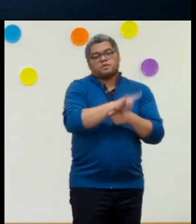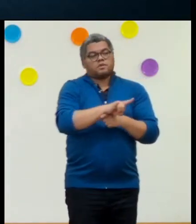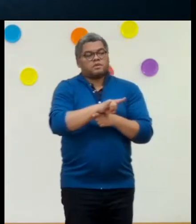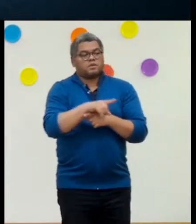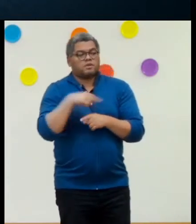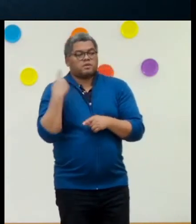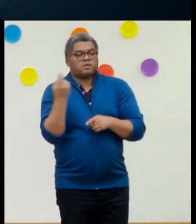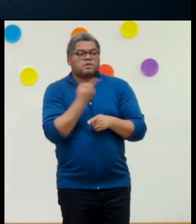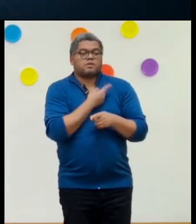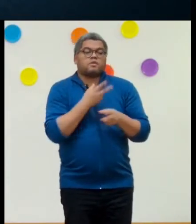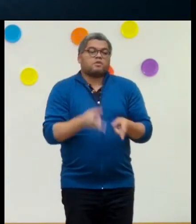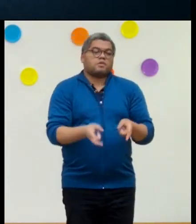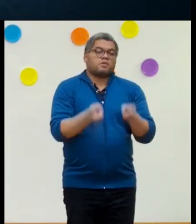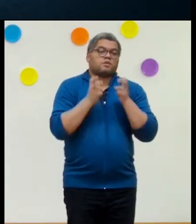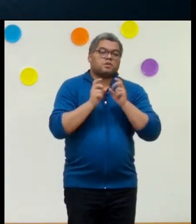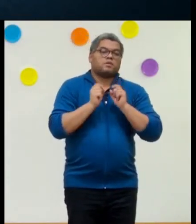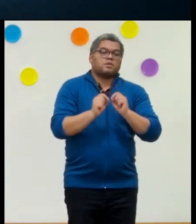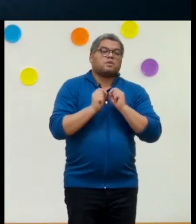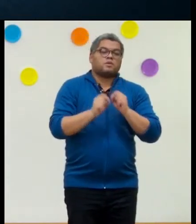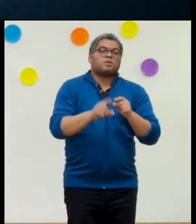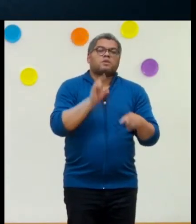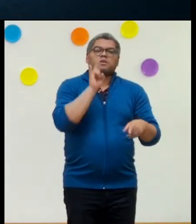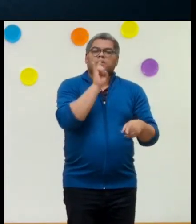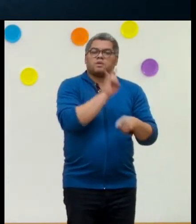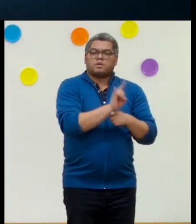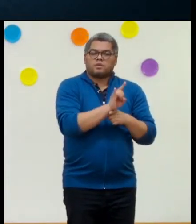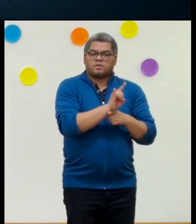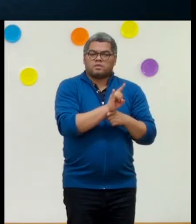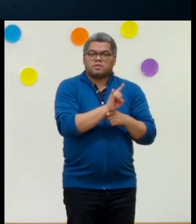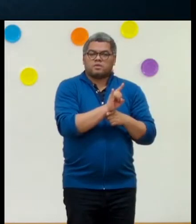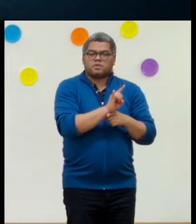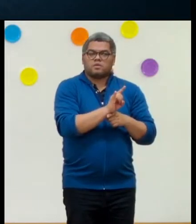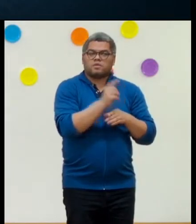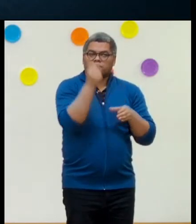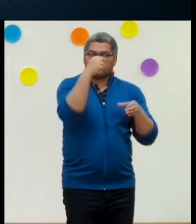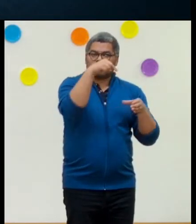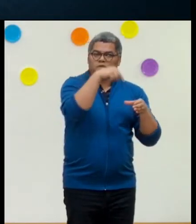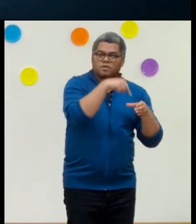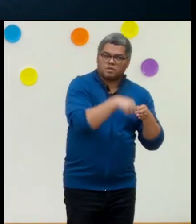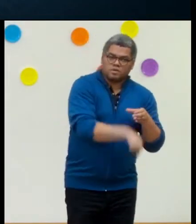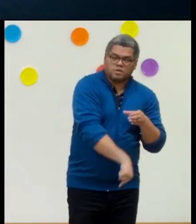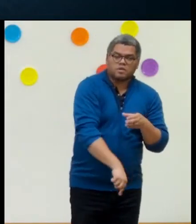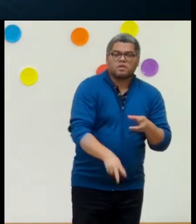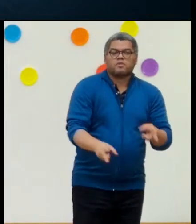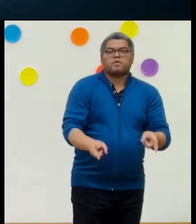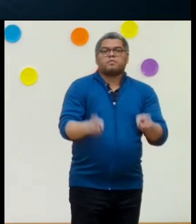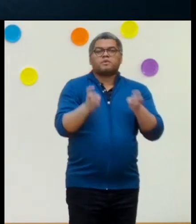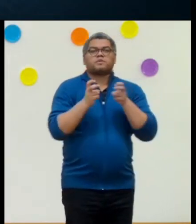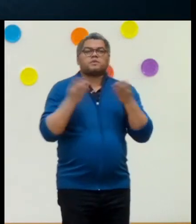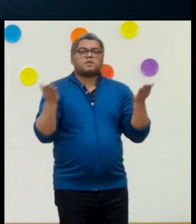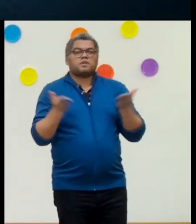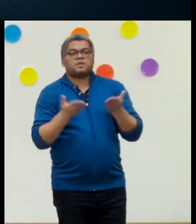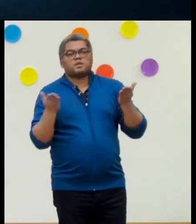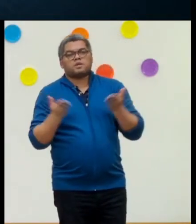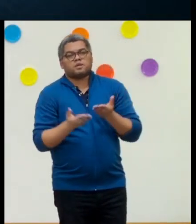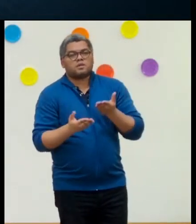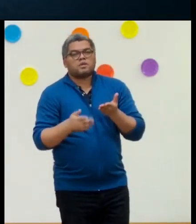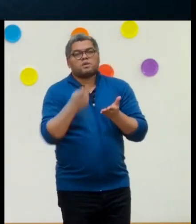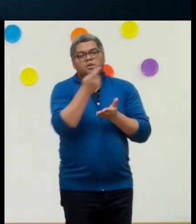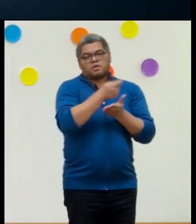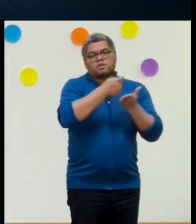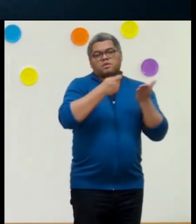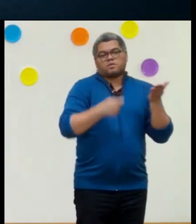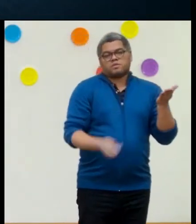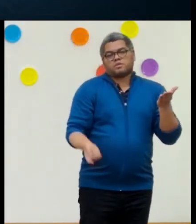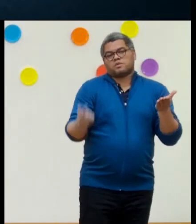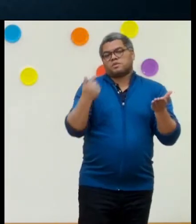ver que o adultério vai além do ato em si, e a gente vai ver isso agora com alguns dos textos que eu